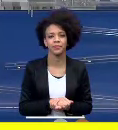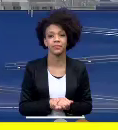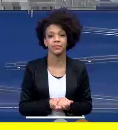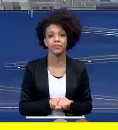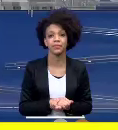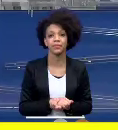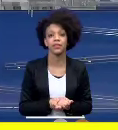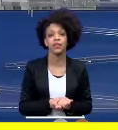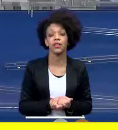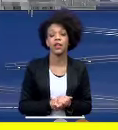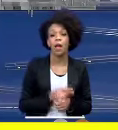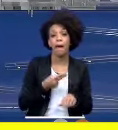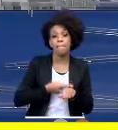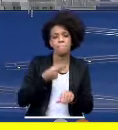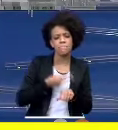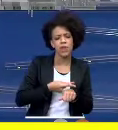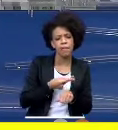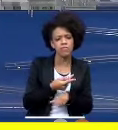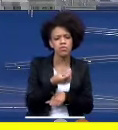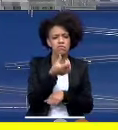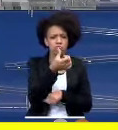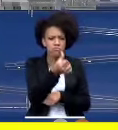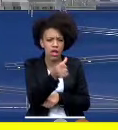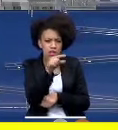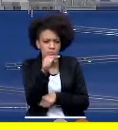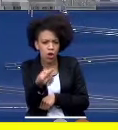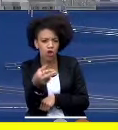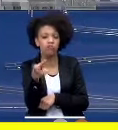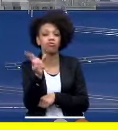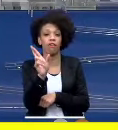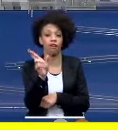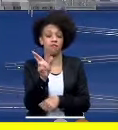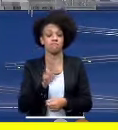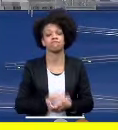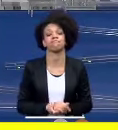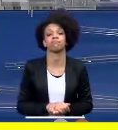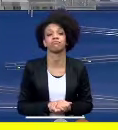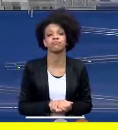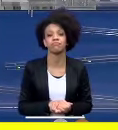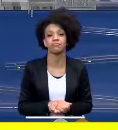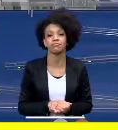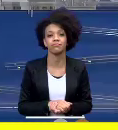Vamos lá, prêmio estimado, 6 milhões de reais.